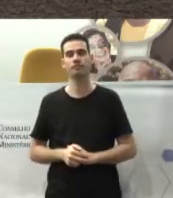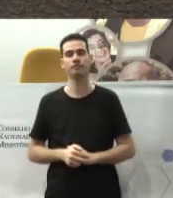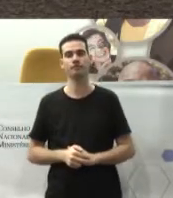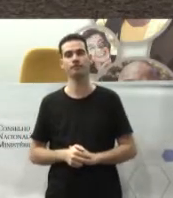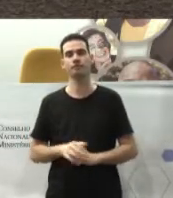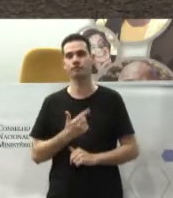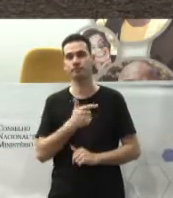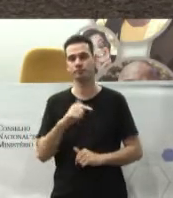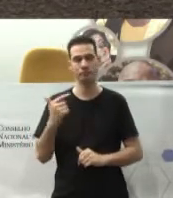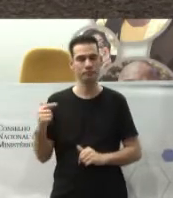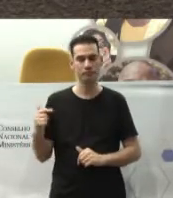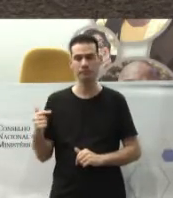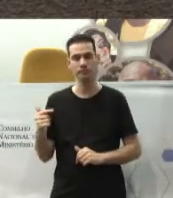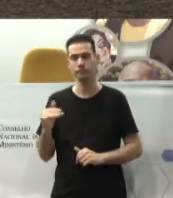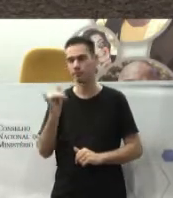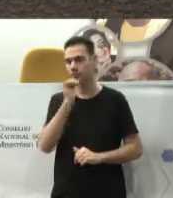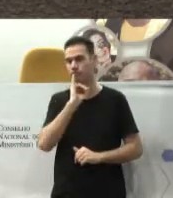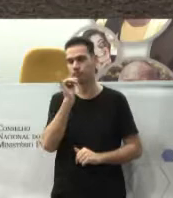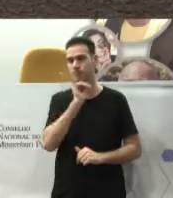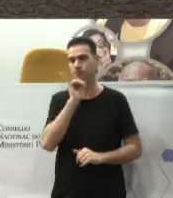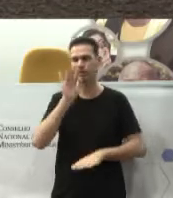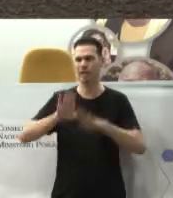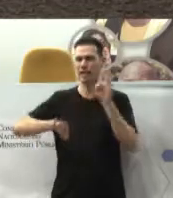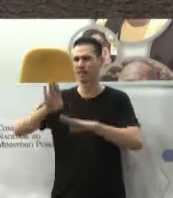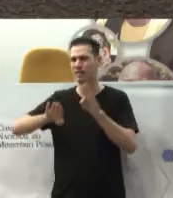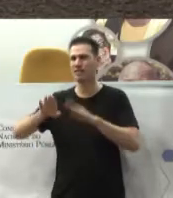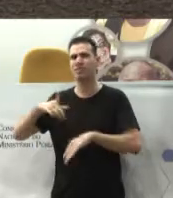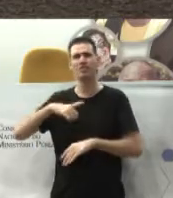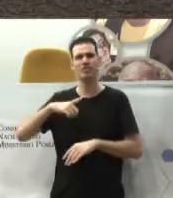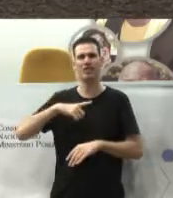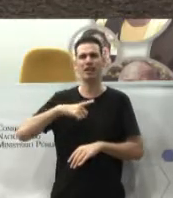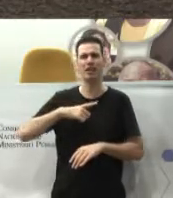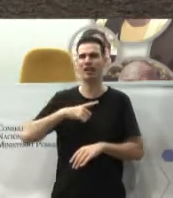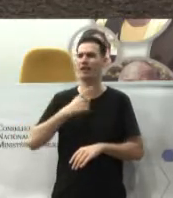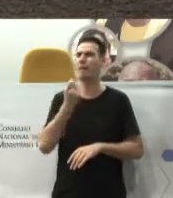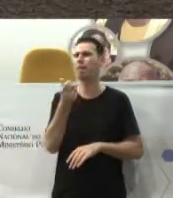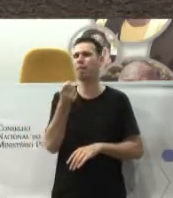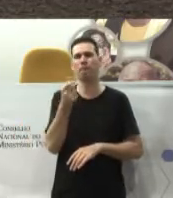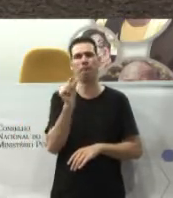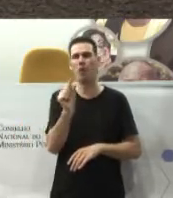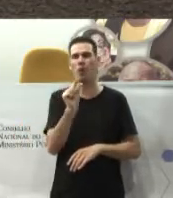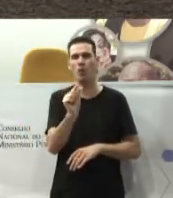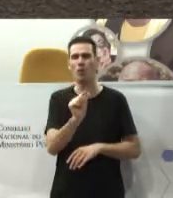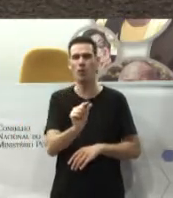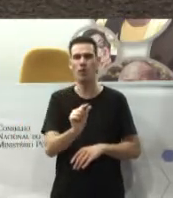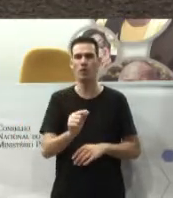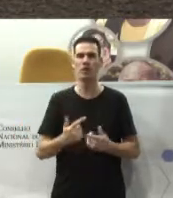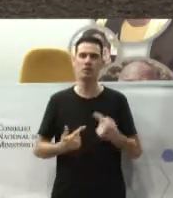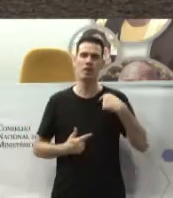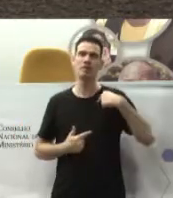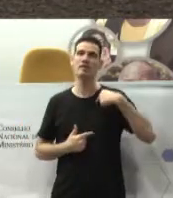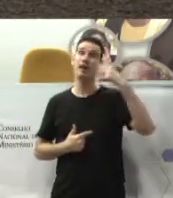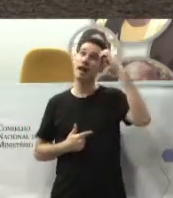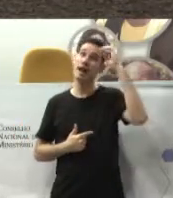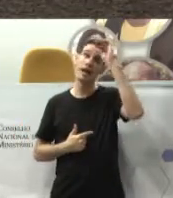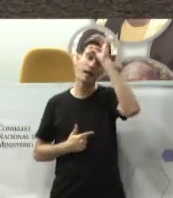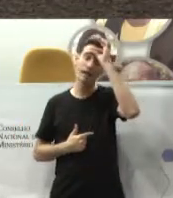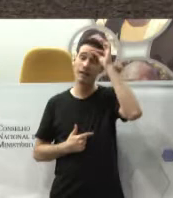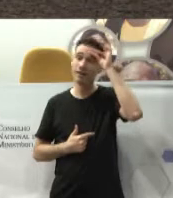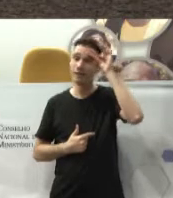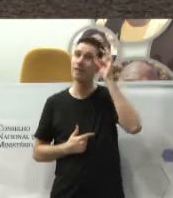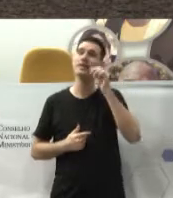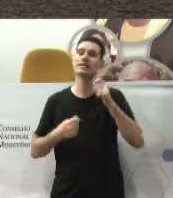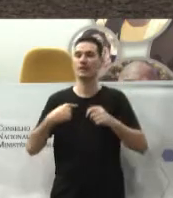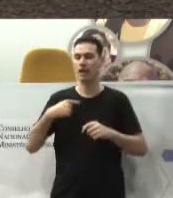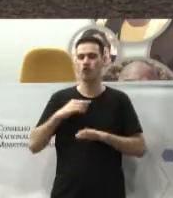que deveria haver. Quando ela ocorre, ela é insignificante. Então, não adianta você trabalhar sobre a ilusão de que você só vai